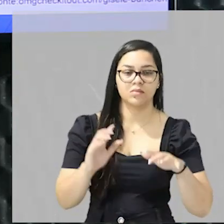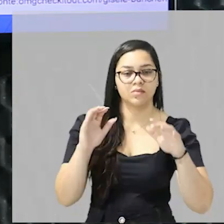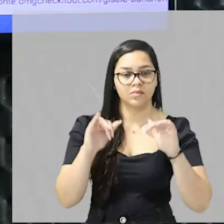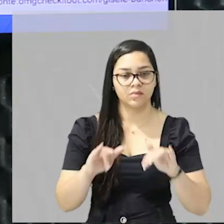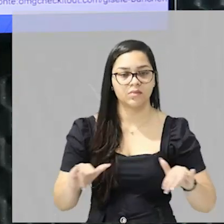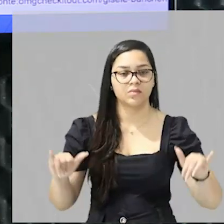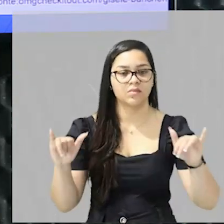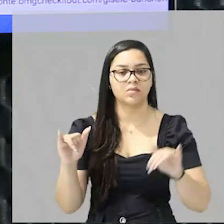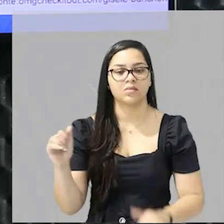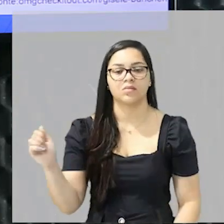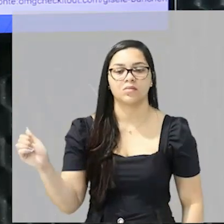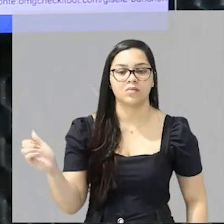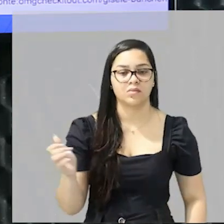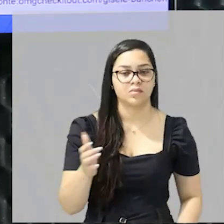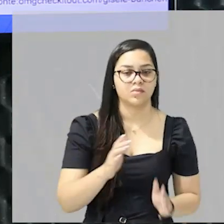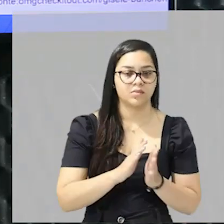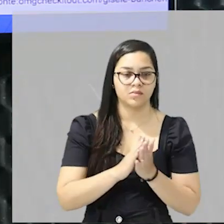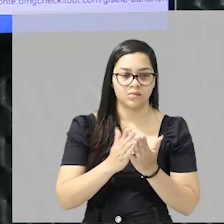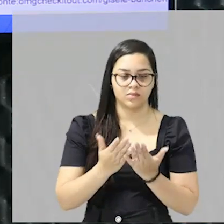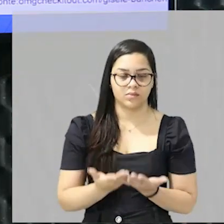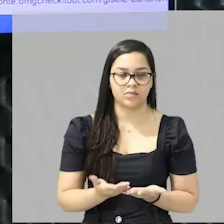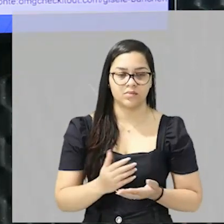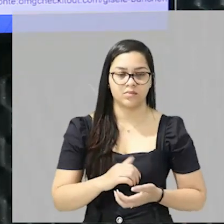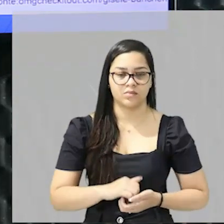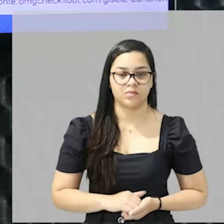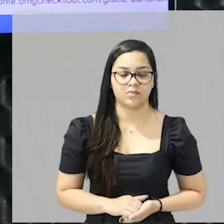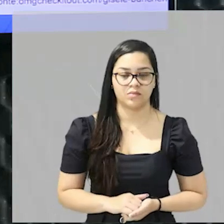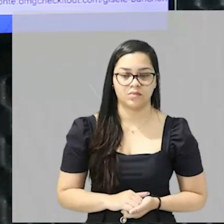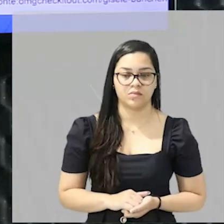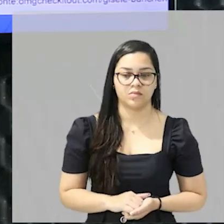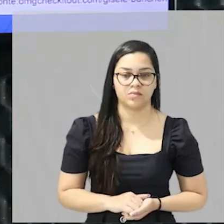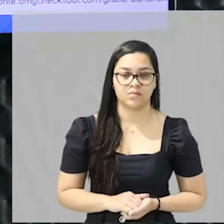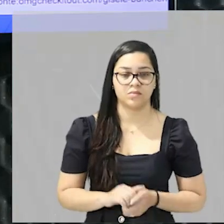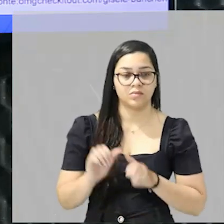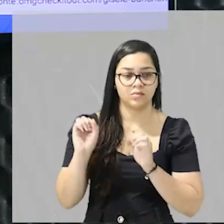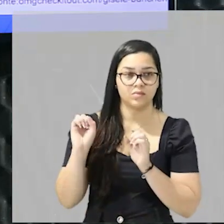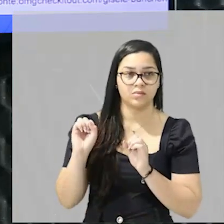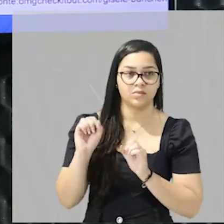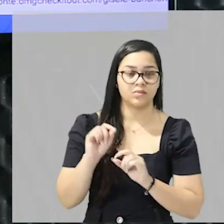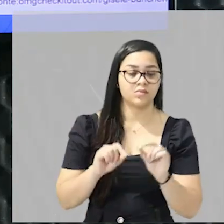quarta-feira para anunciar o novo livro dela. Entre